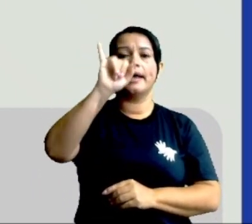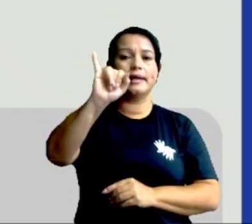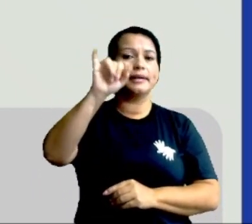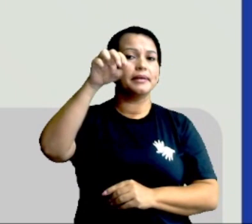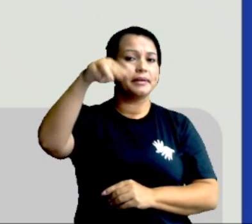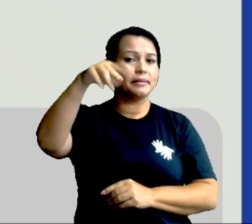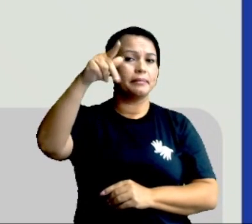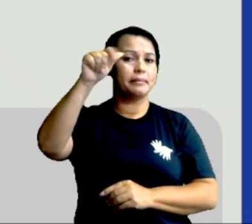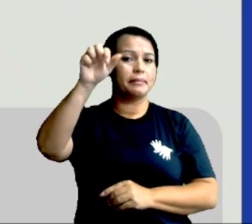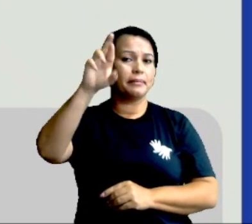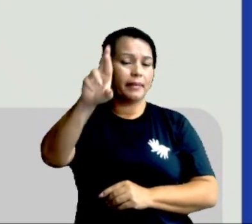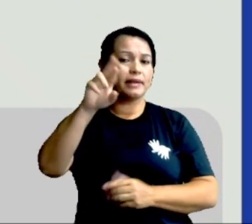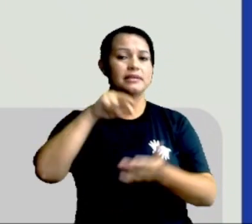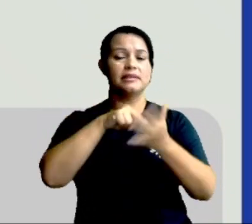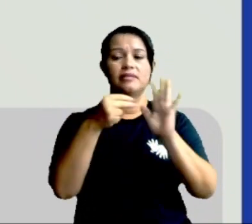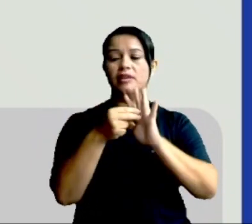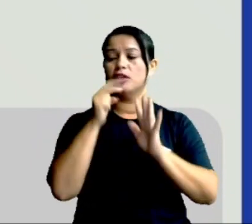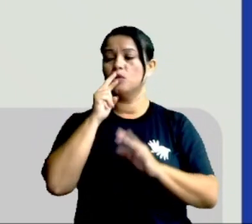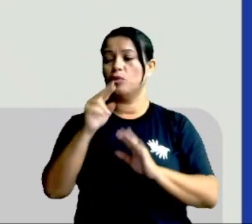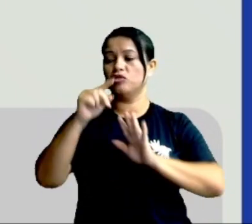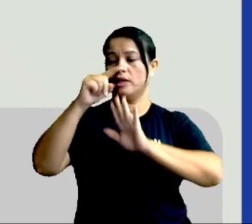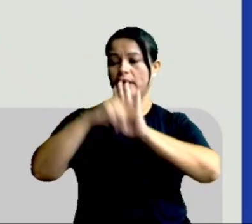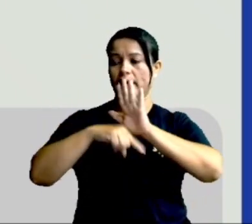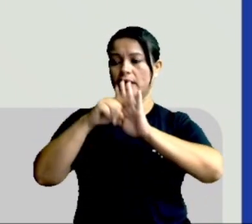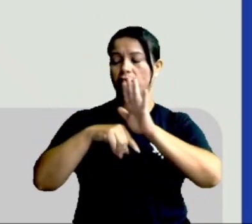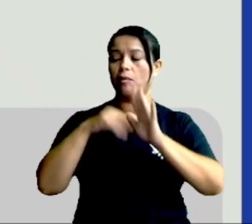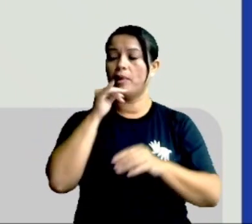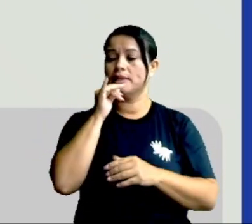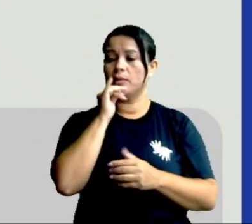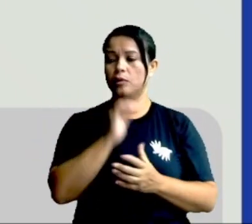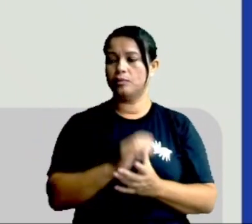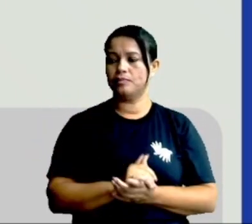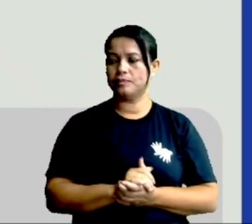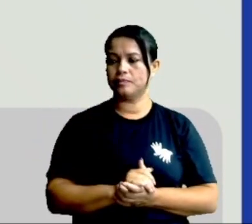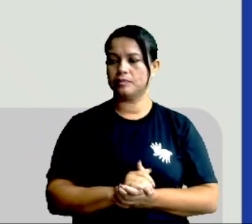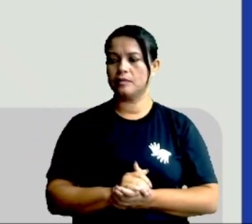quê? Negativo. Nós temos o seguinte: